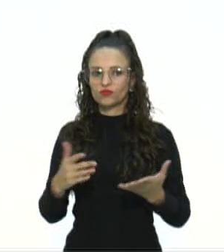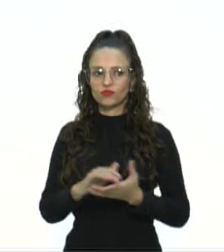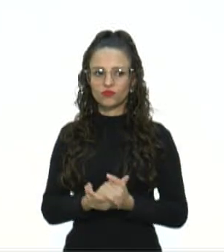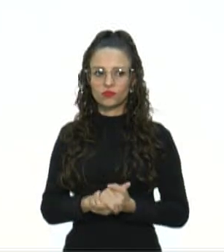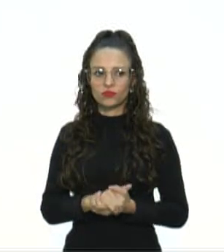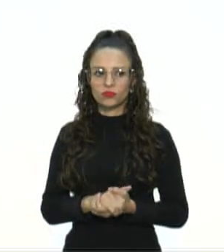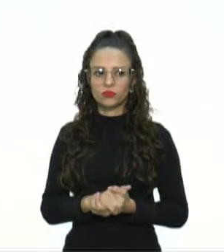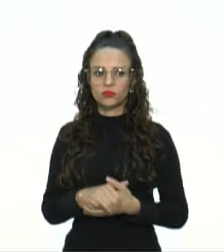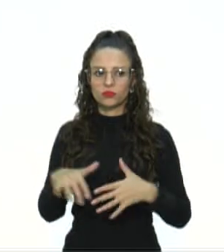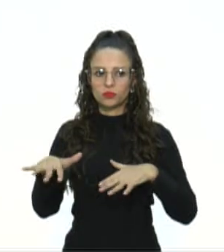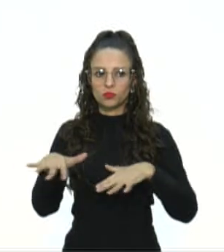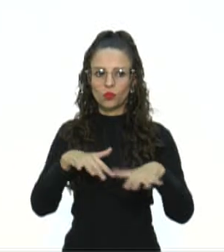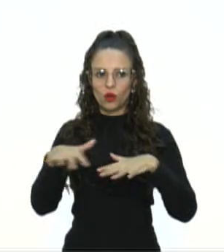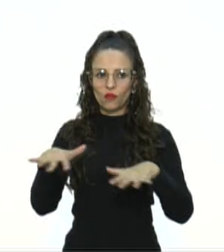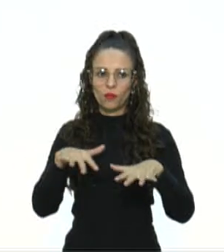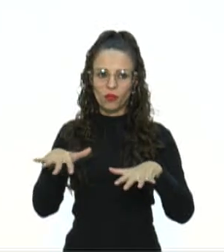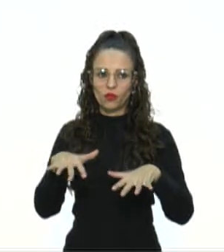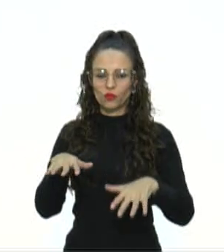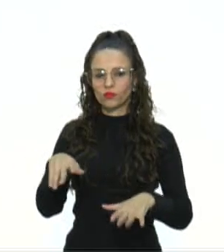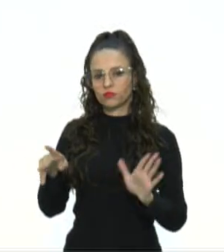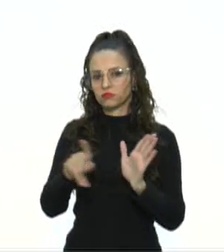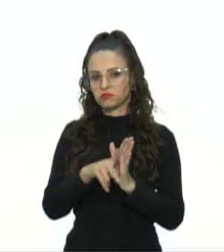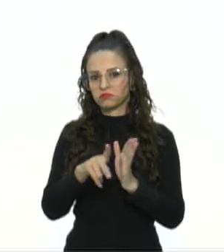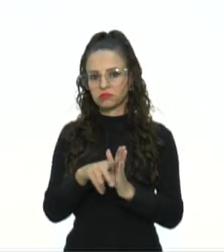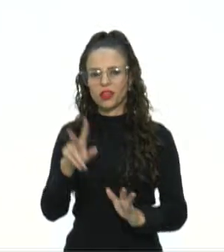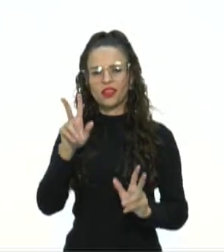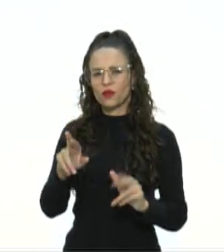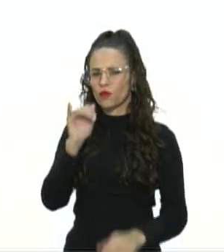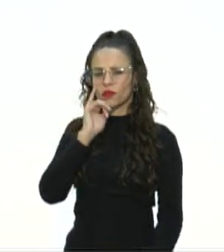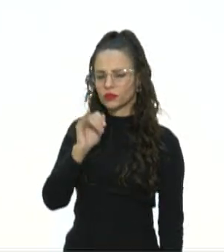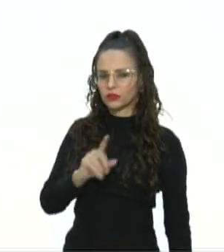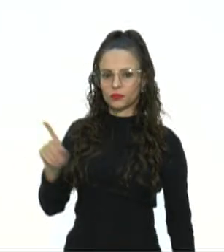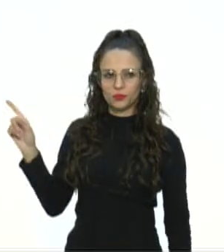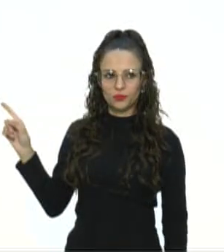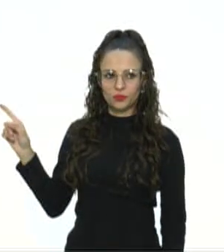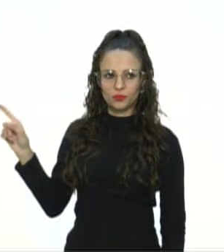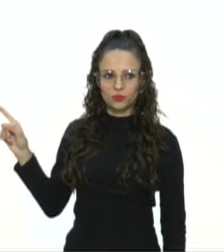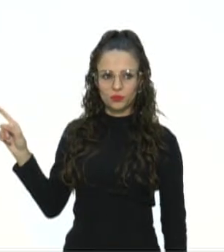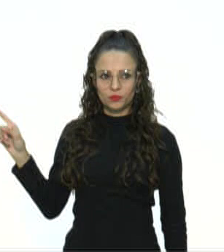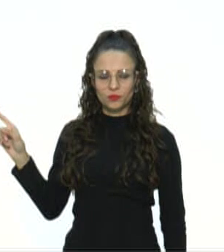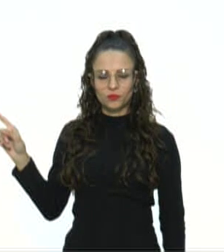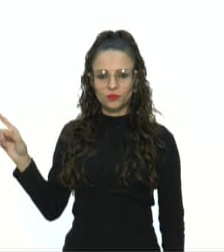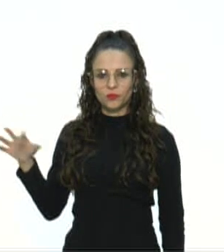né, que é no movimento ofensivo contra ele próprio, né? Então, como está retratado aqui, né, o atleta que está